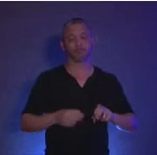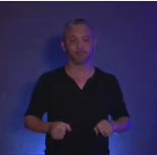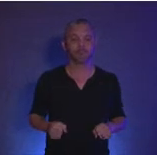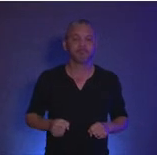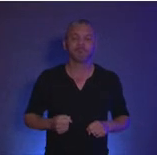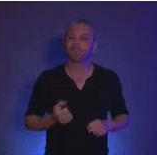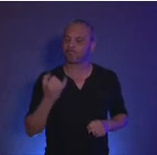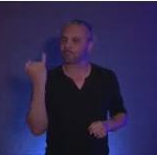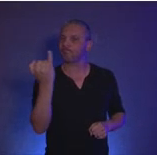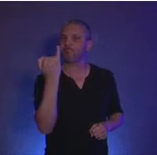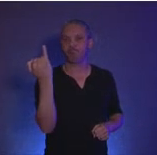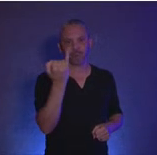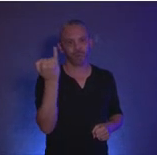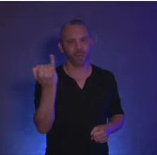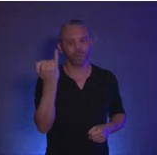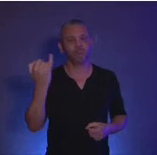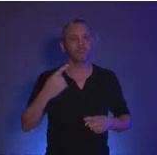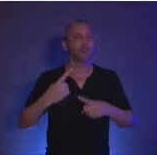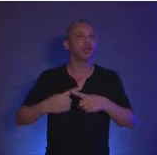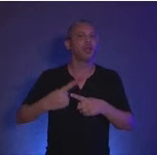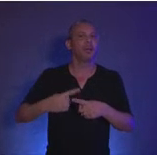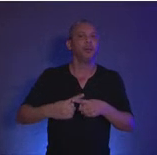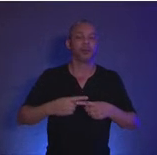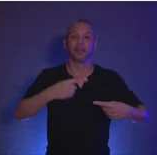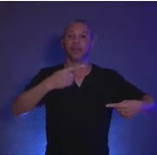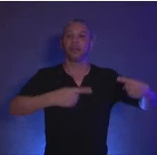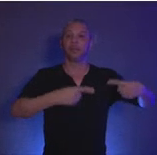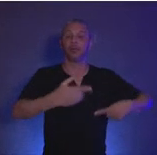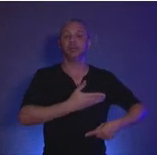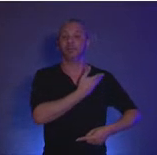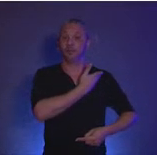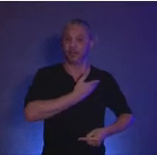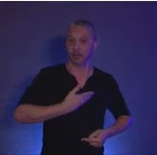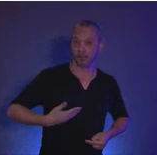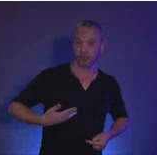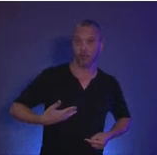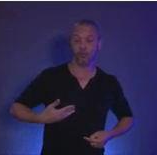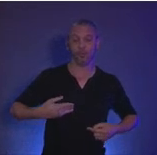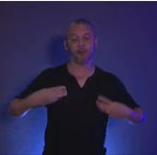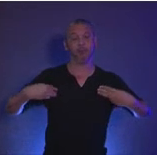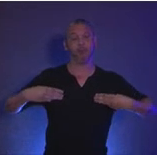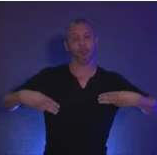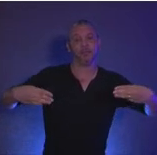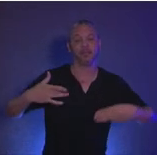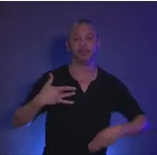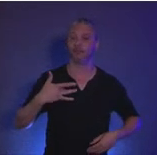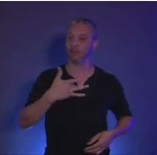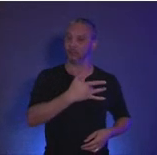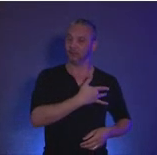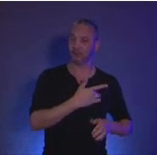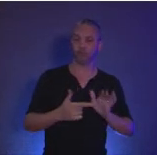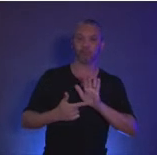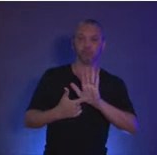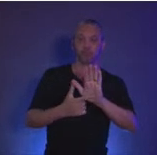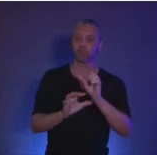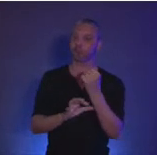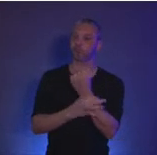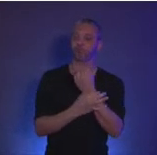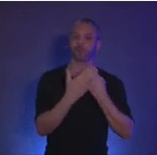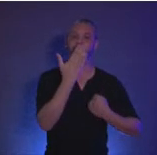muito importante porque é ela que guia todas as políticas públicas do Ministério da Saúde na área de segurança